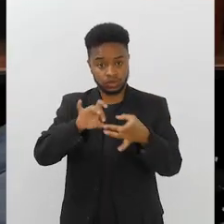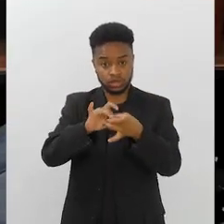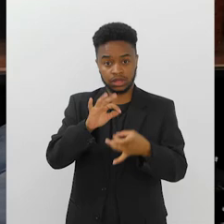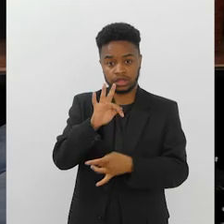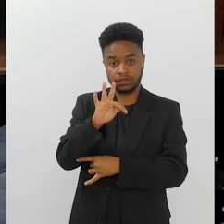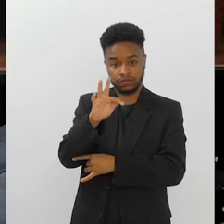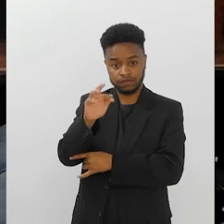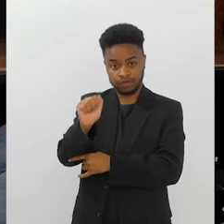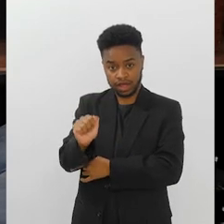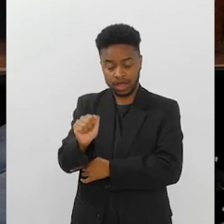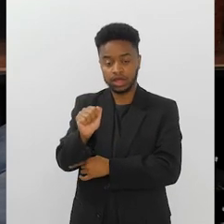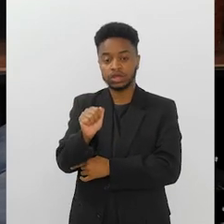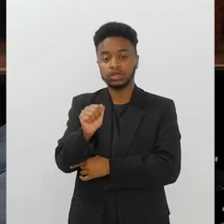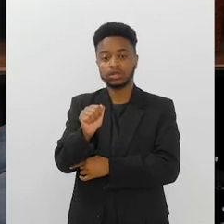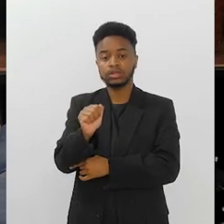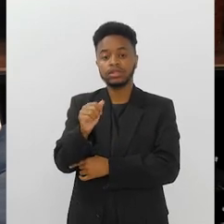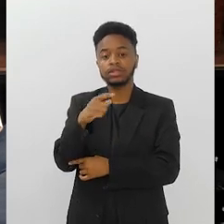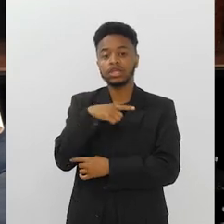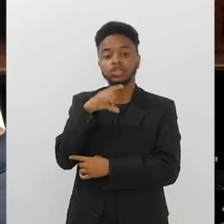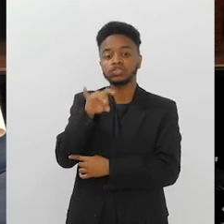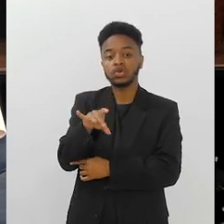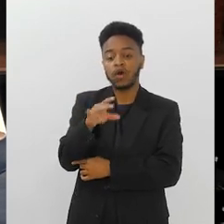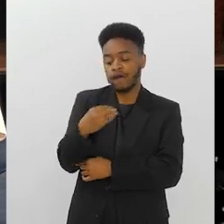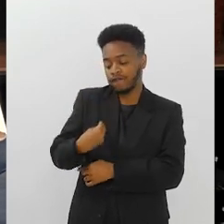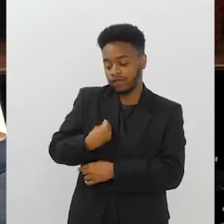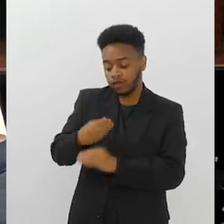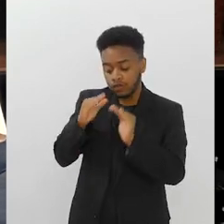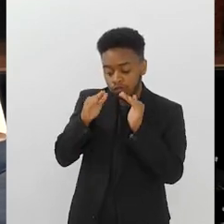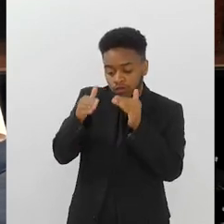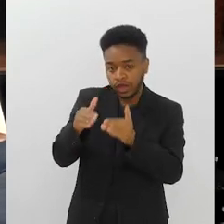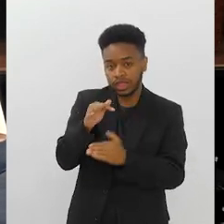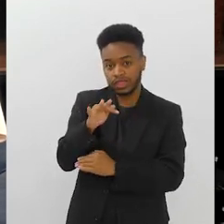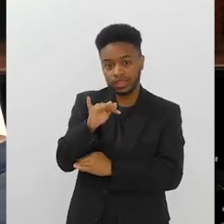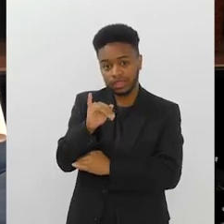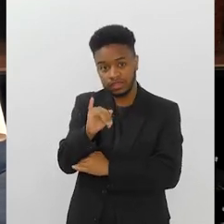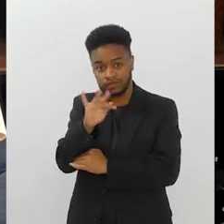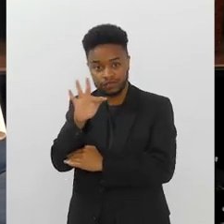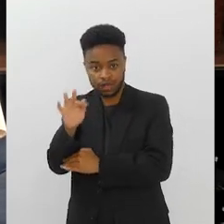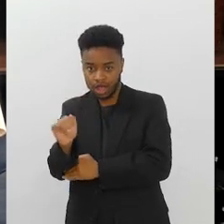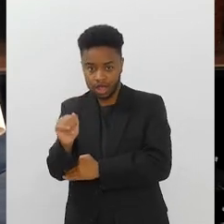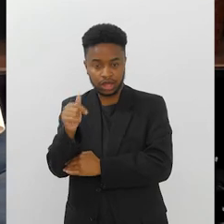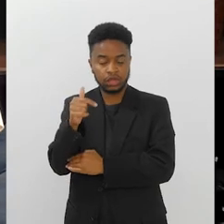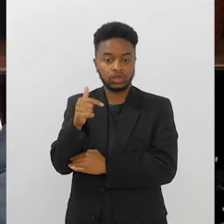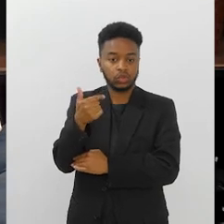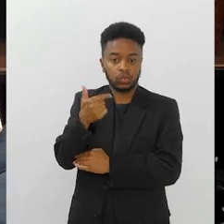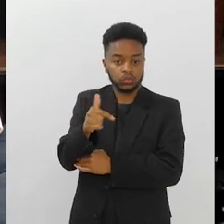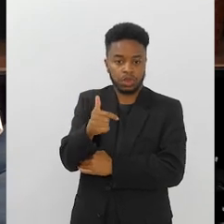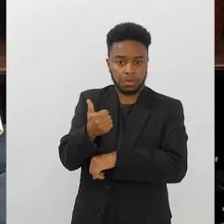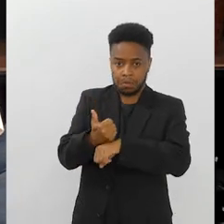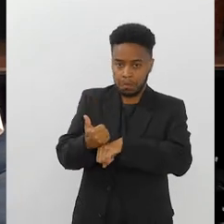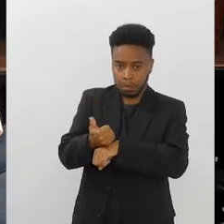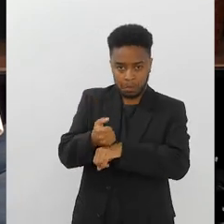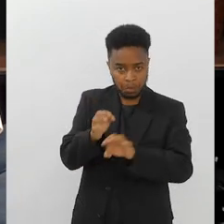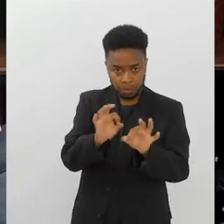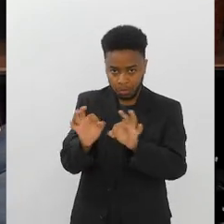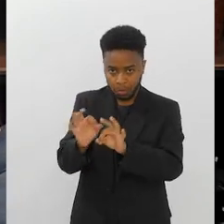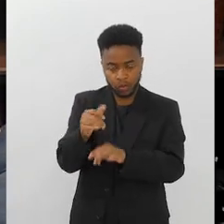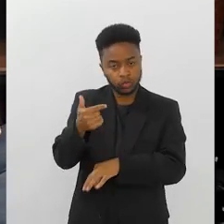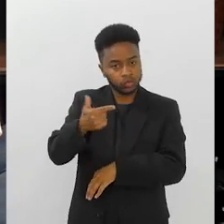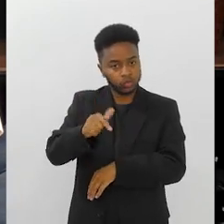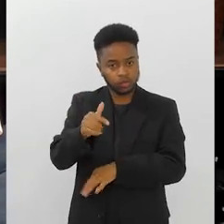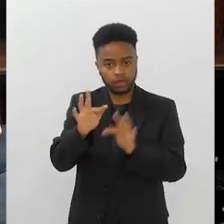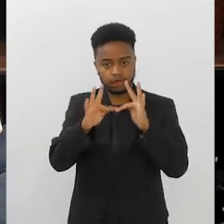pessoas ligadas a ifá ela só tem aquela vida de fá ela não tem uma outra vida ela não tem uma vida